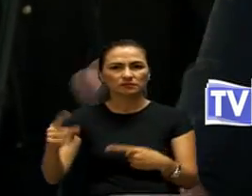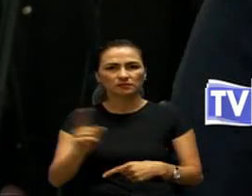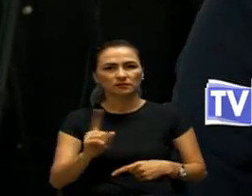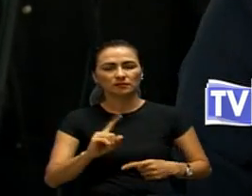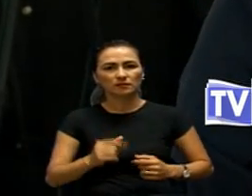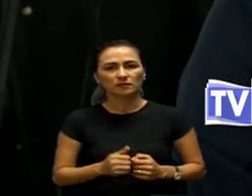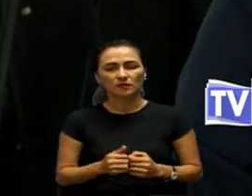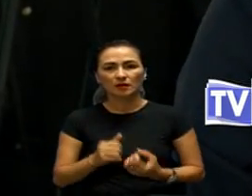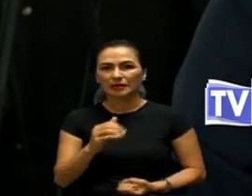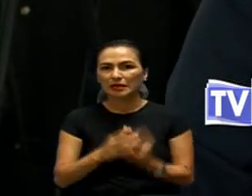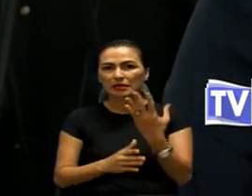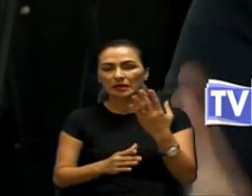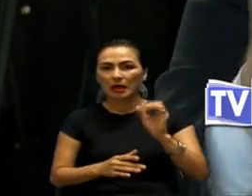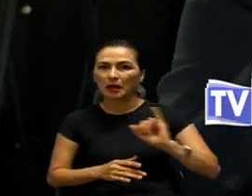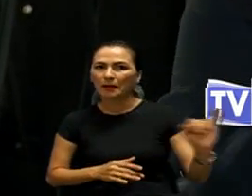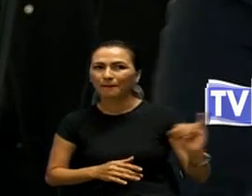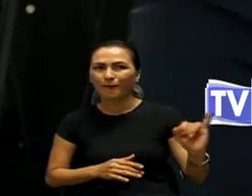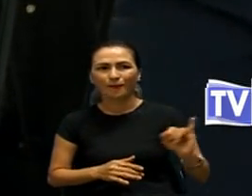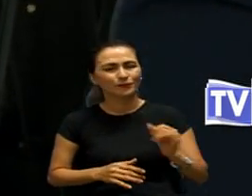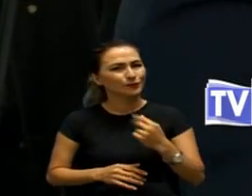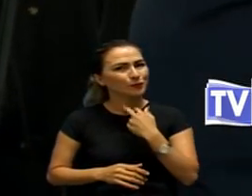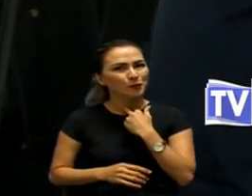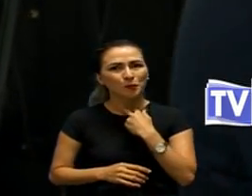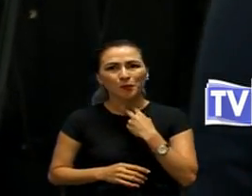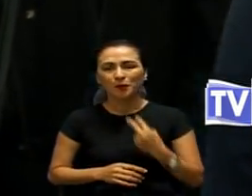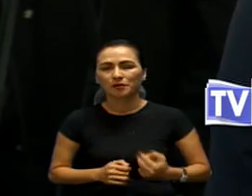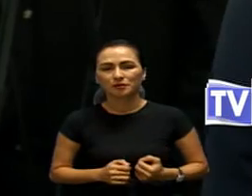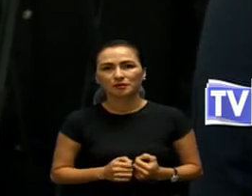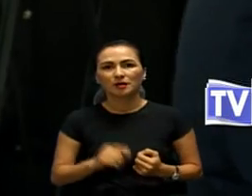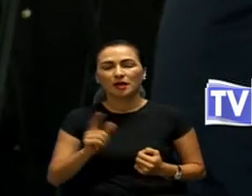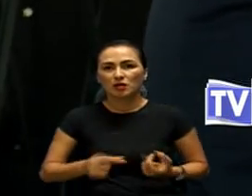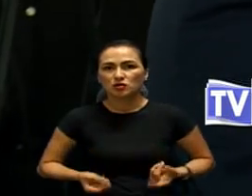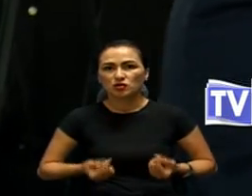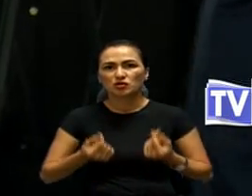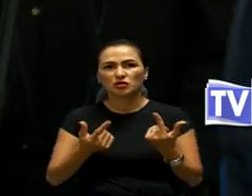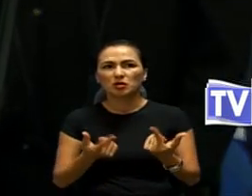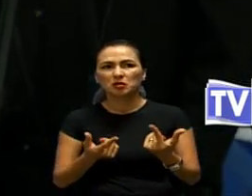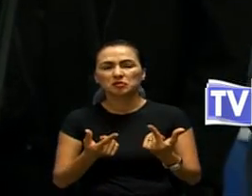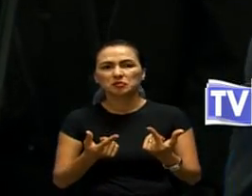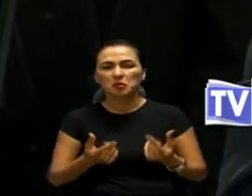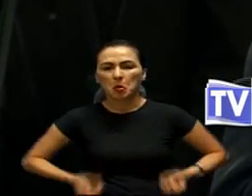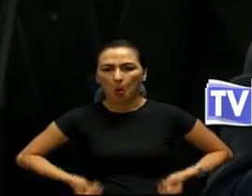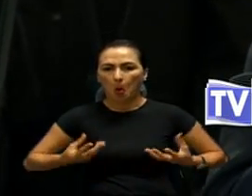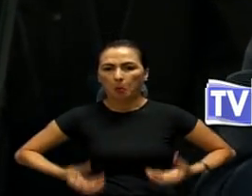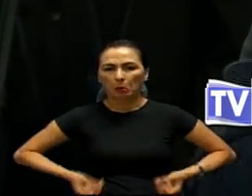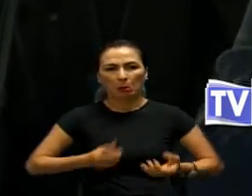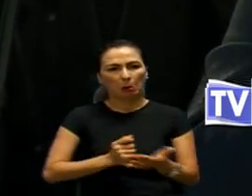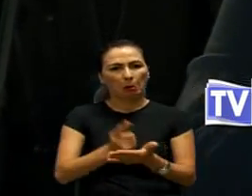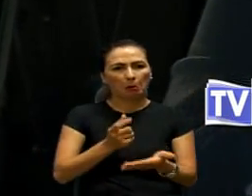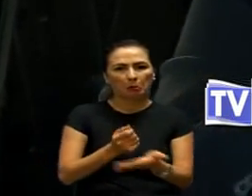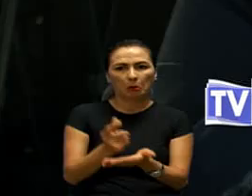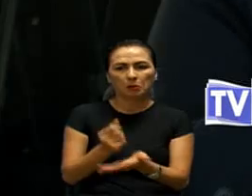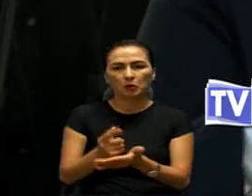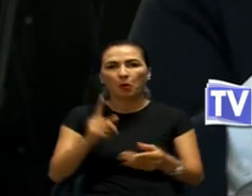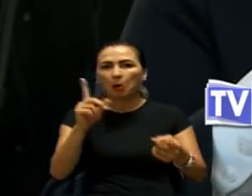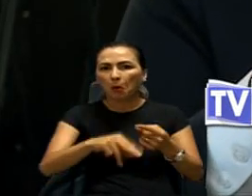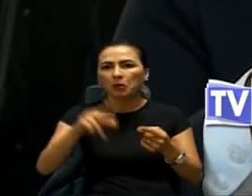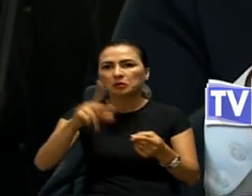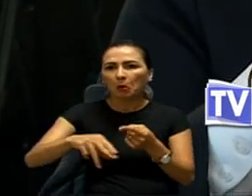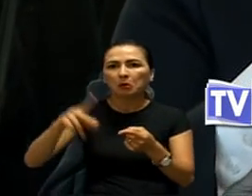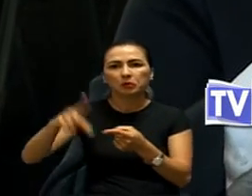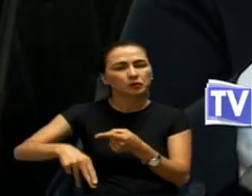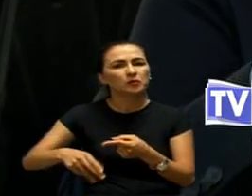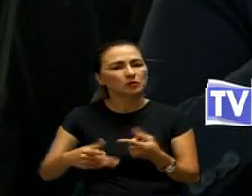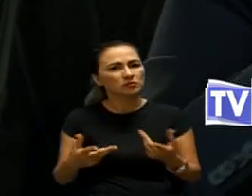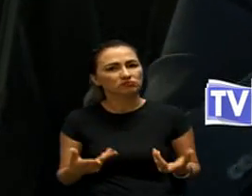criar impostos. Nós estamos no momento de cortar despesas, de ajustar as contas, de investir certo dinheiro